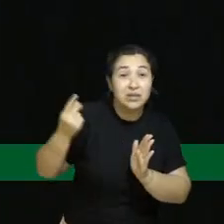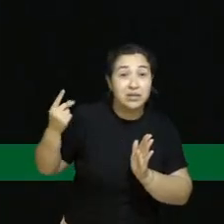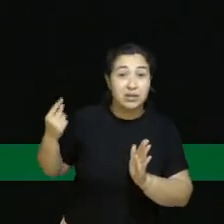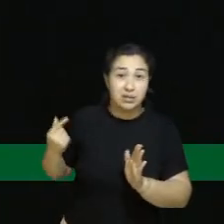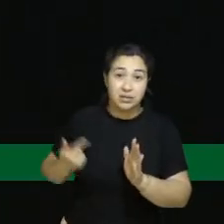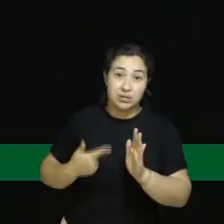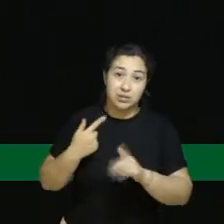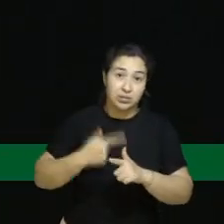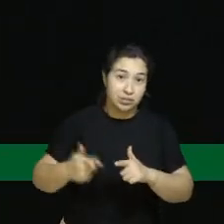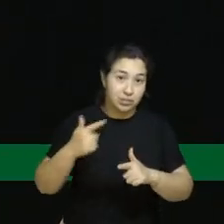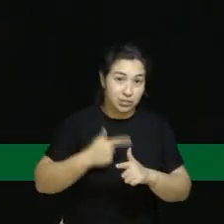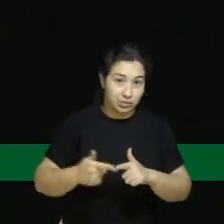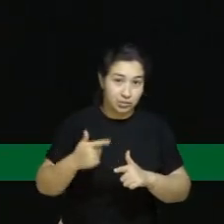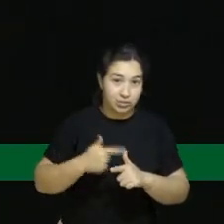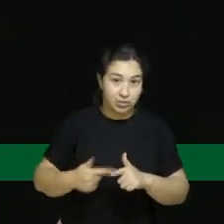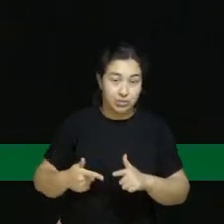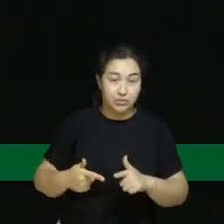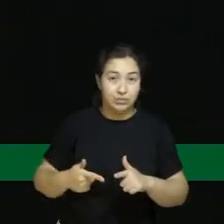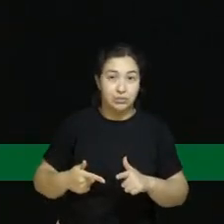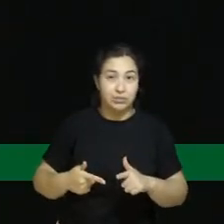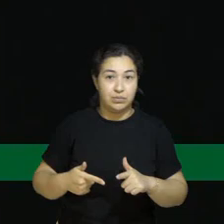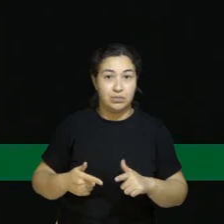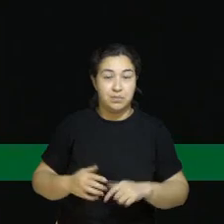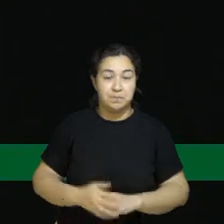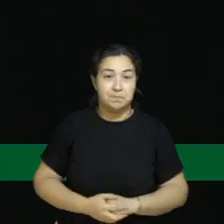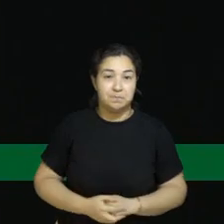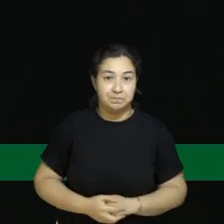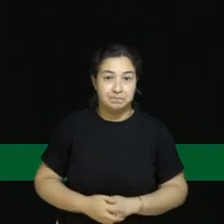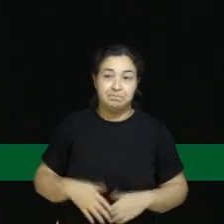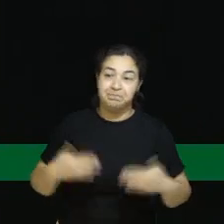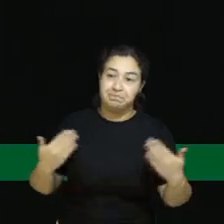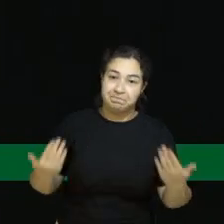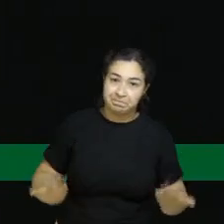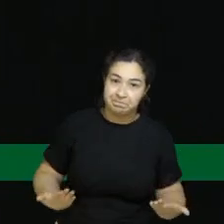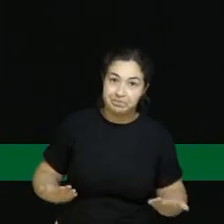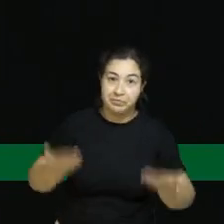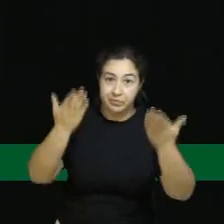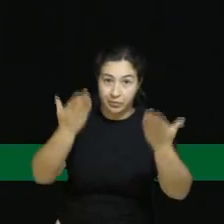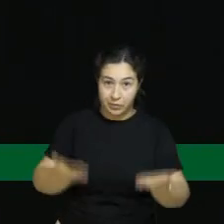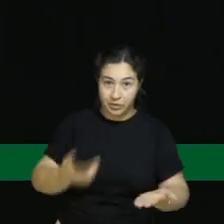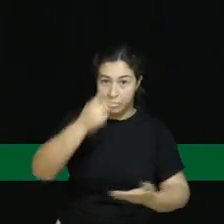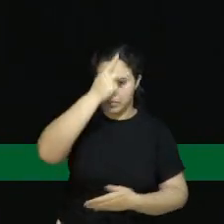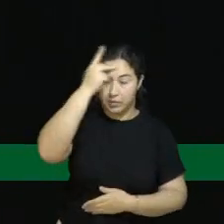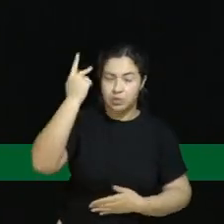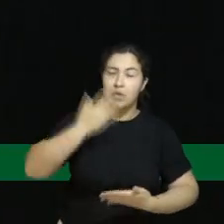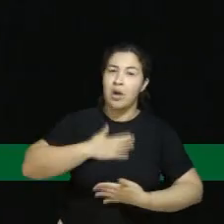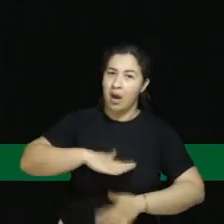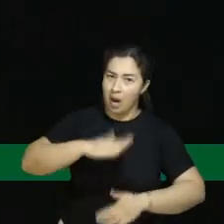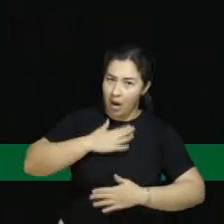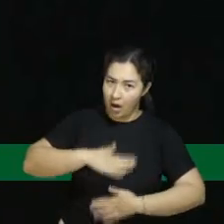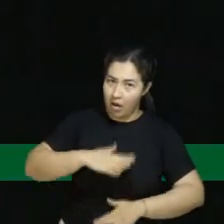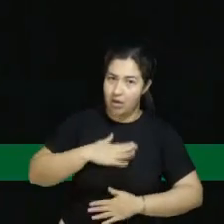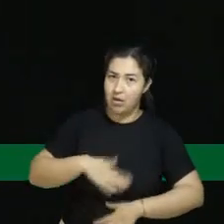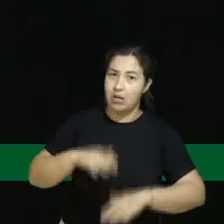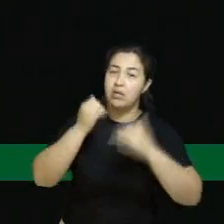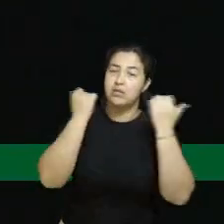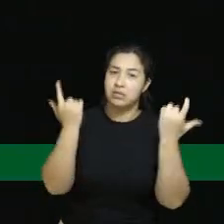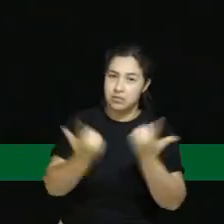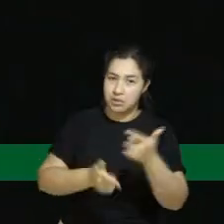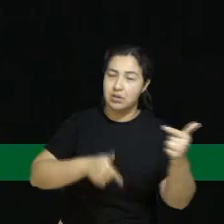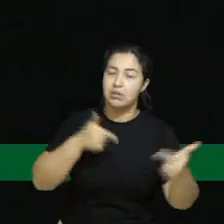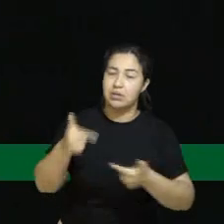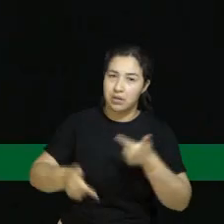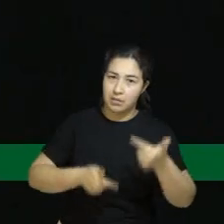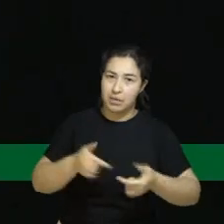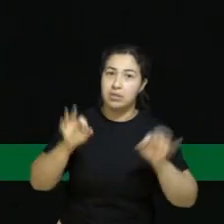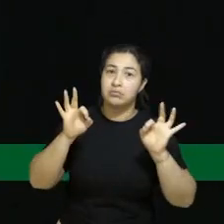de movimentação de compra sem licitação do Estado. Por isso, cidadão catarinense, fique tranquilo, a Assembleia Legislativa está trabalhando e